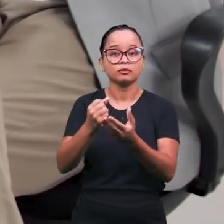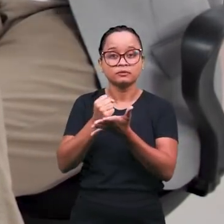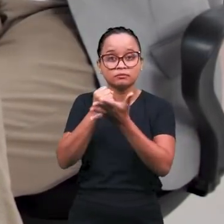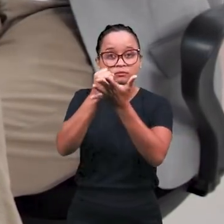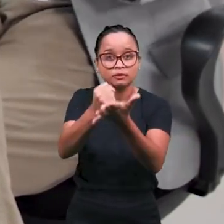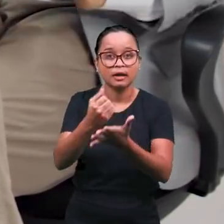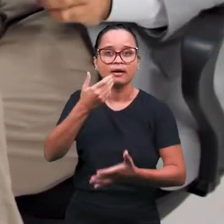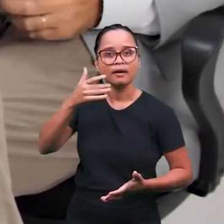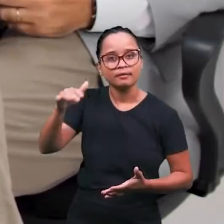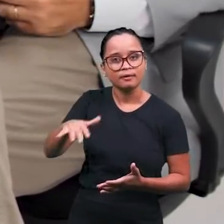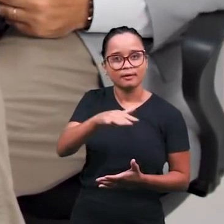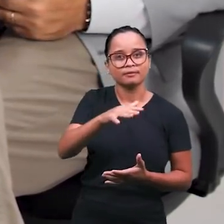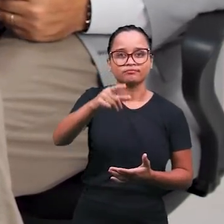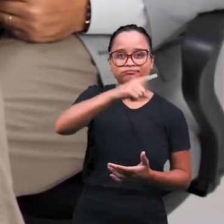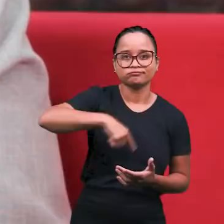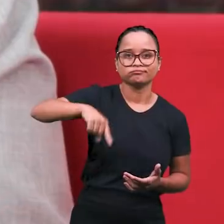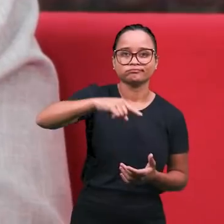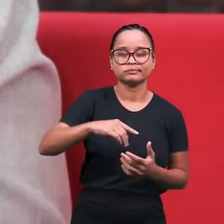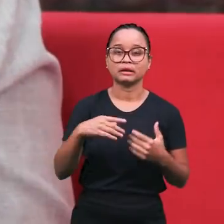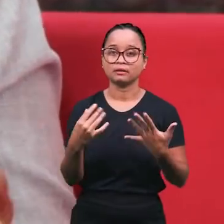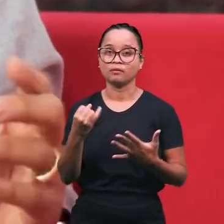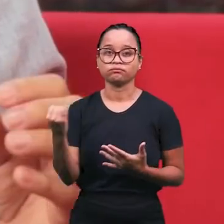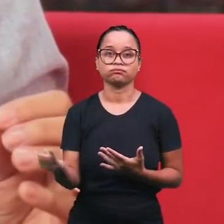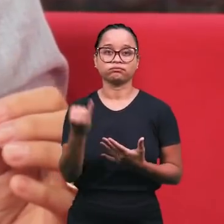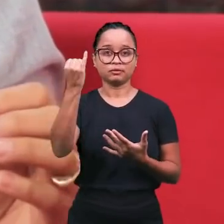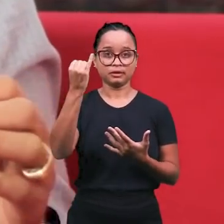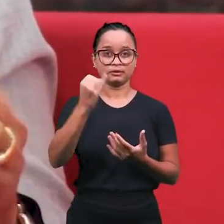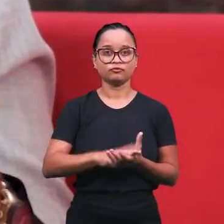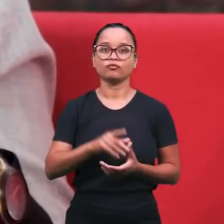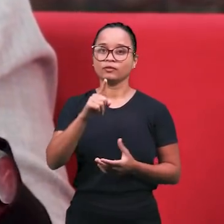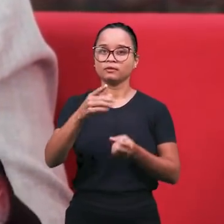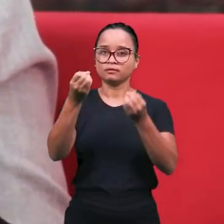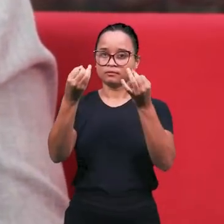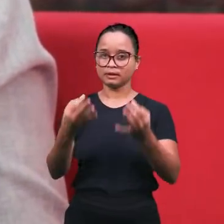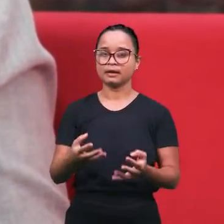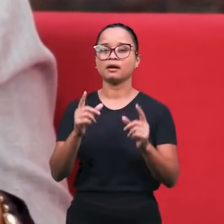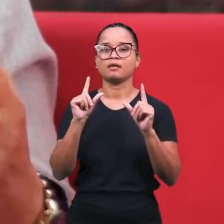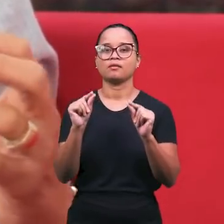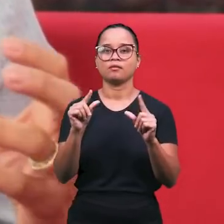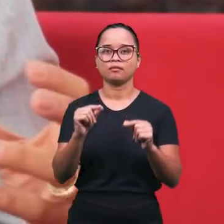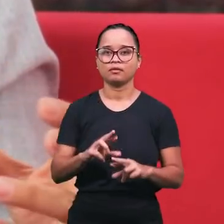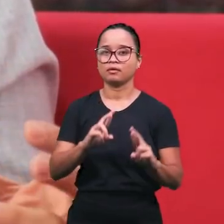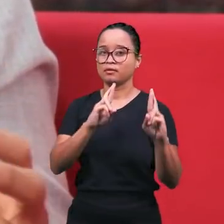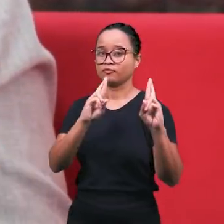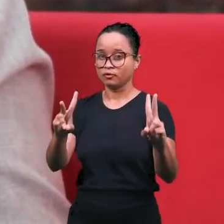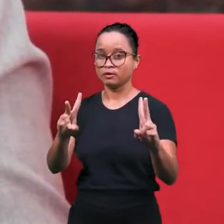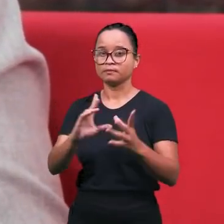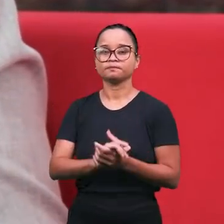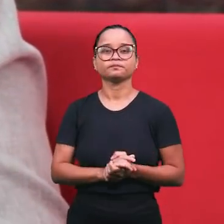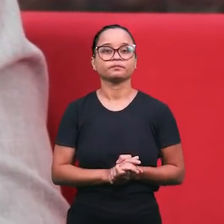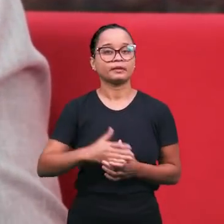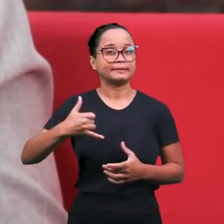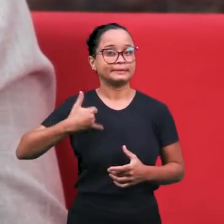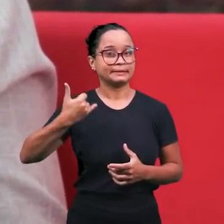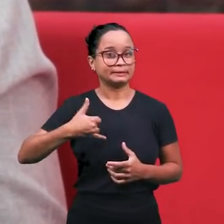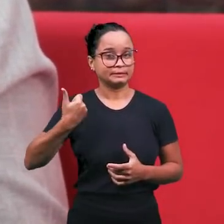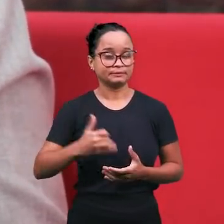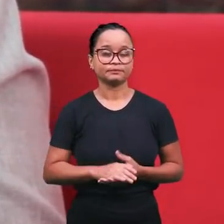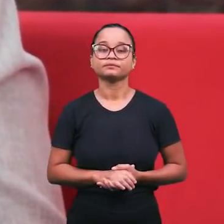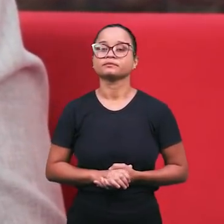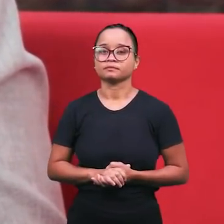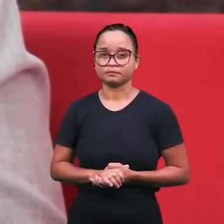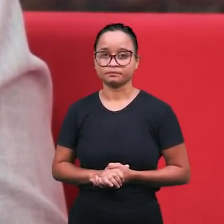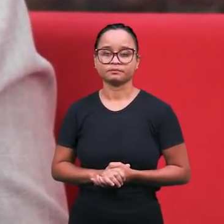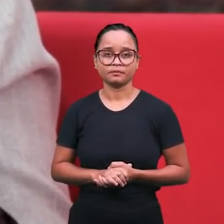identificar e como ajudar as nossas crianças? Então, isso é muito importante você falar, essa diferença entre as